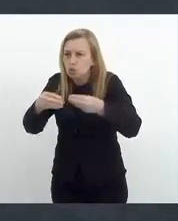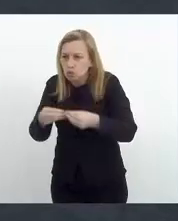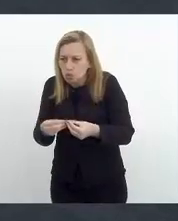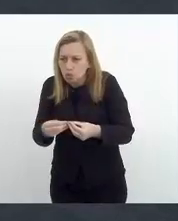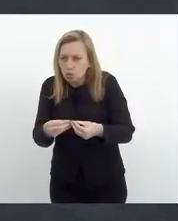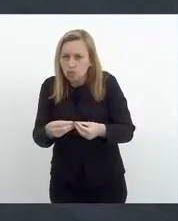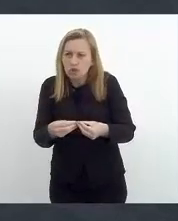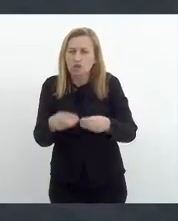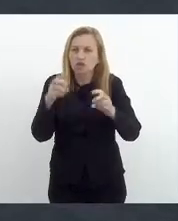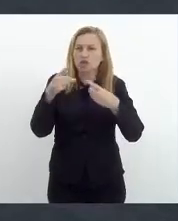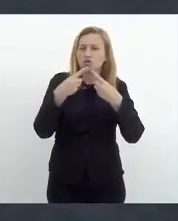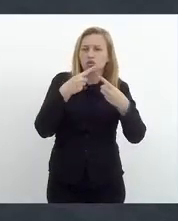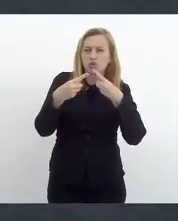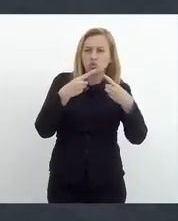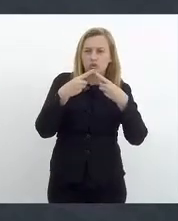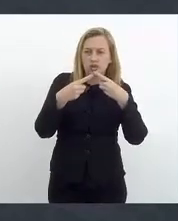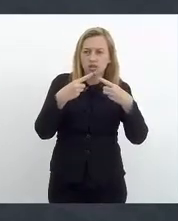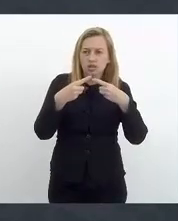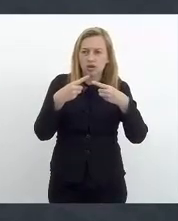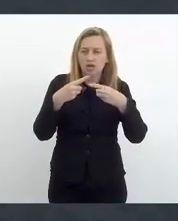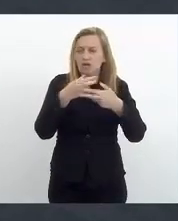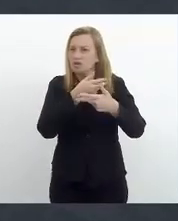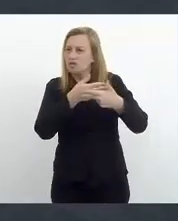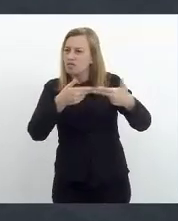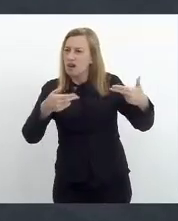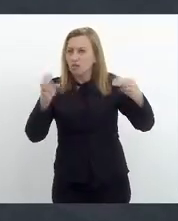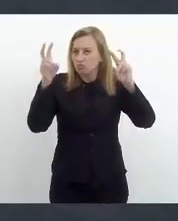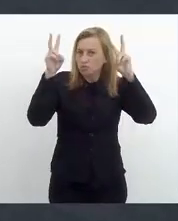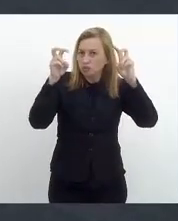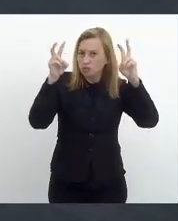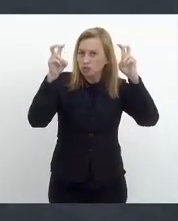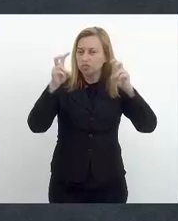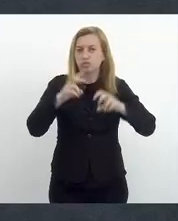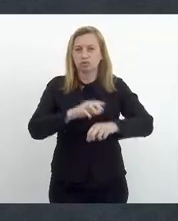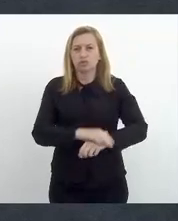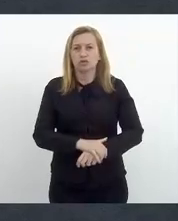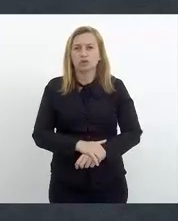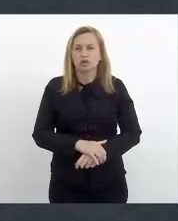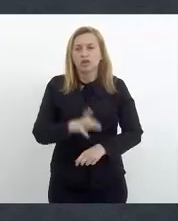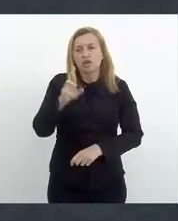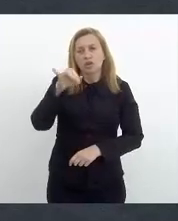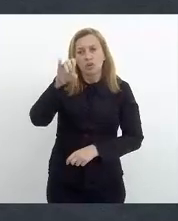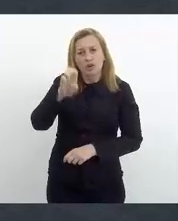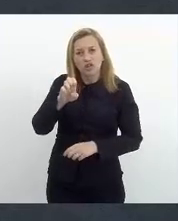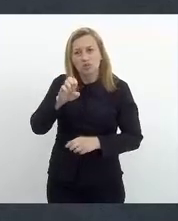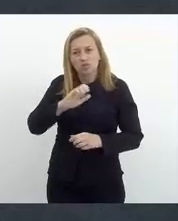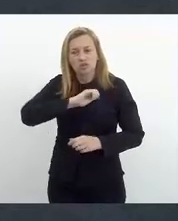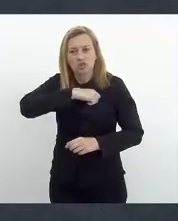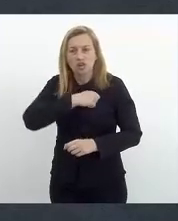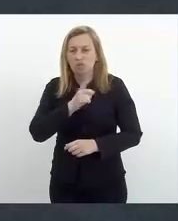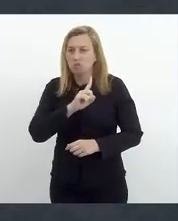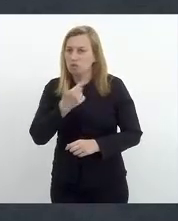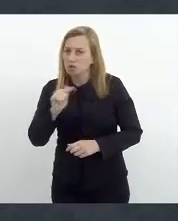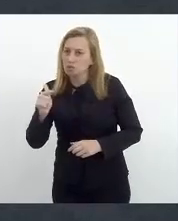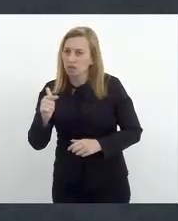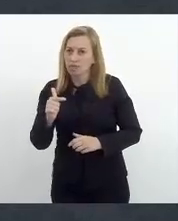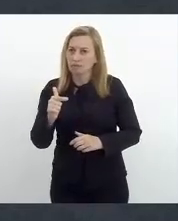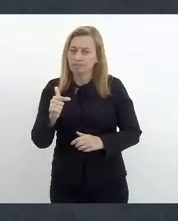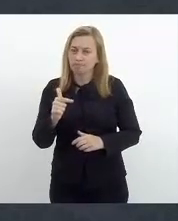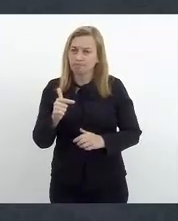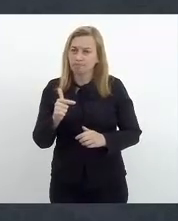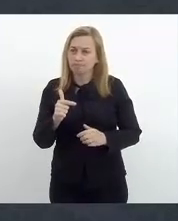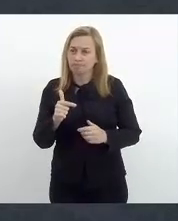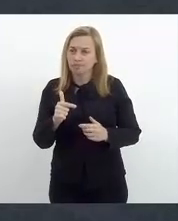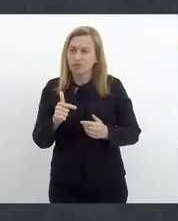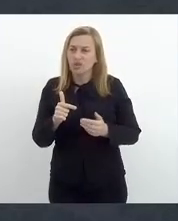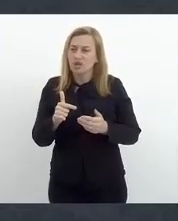longo desse debate que trazia uma série de questões e aqui o regime de operação fiscal não exige e